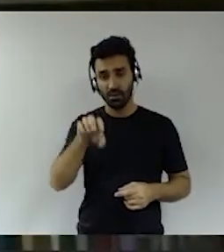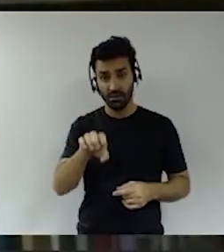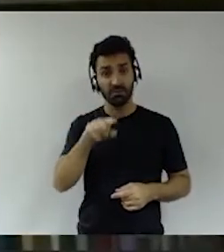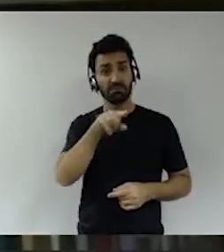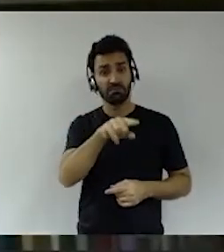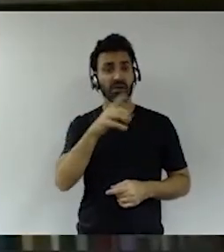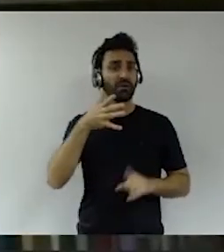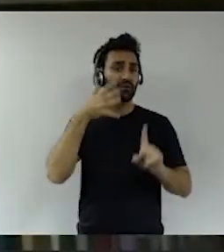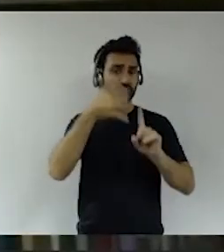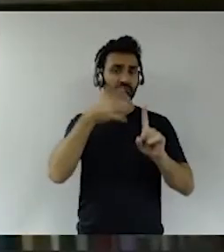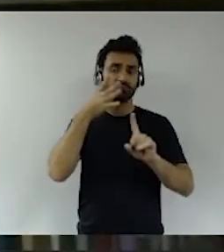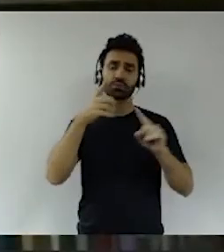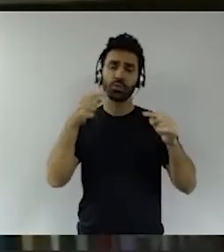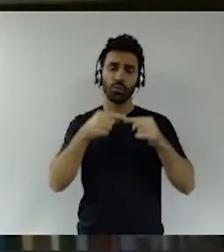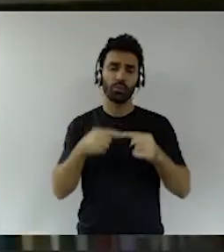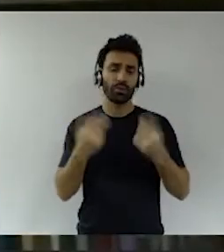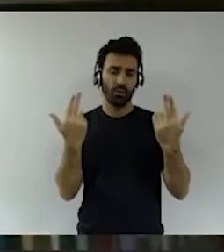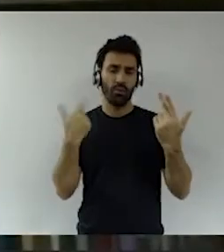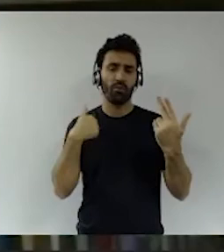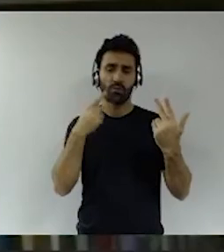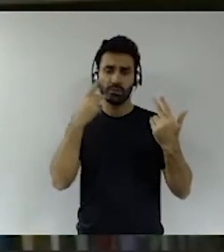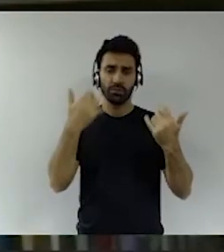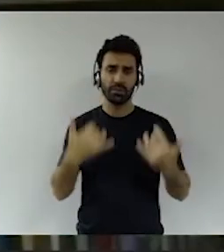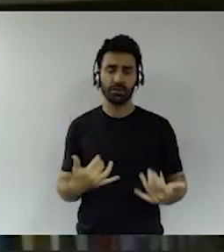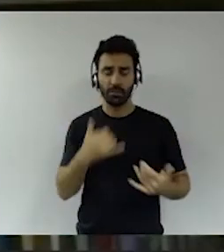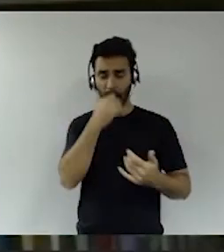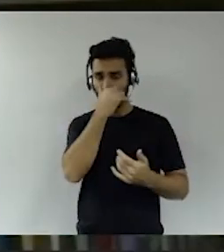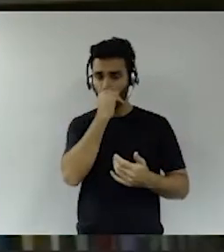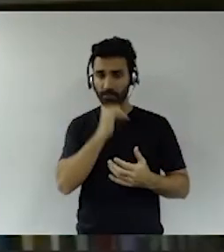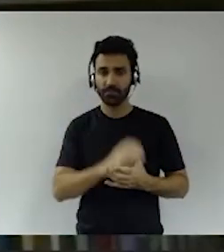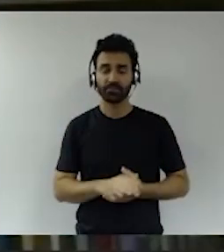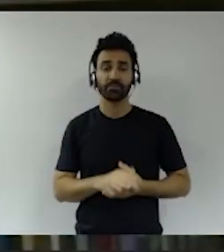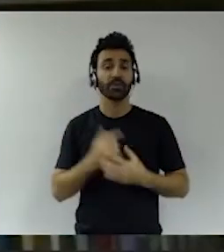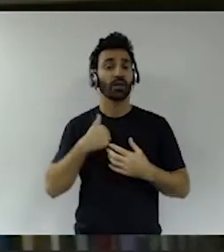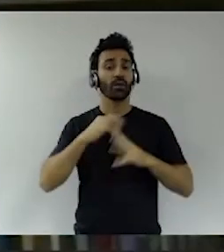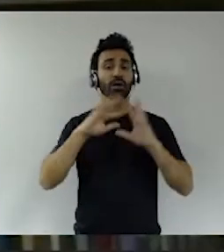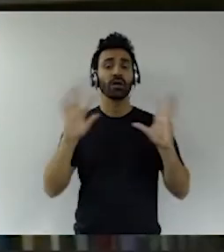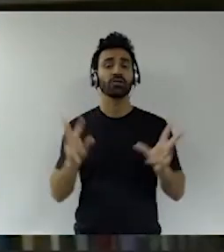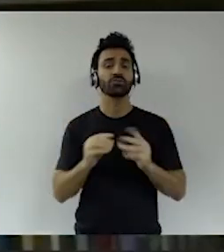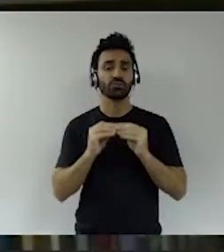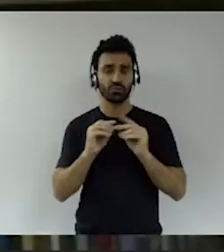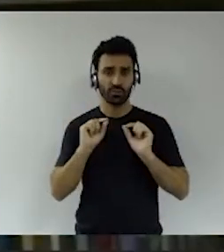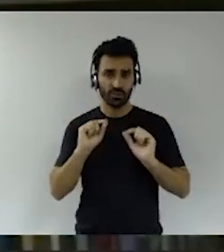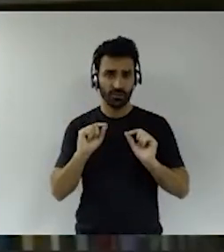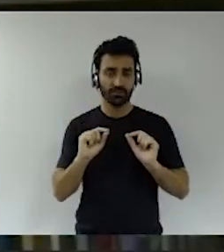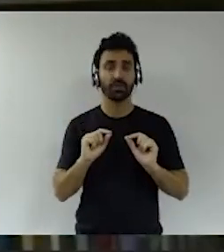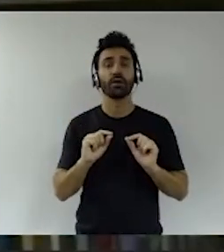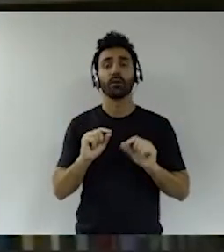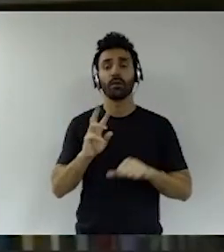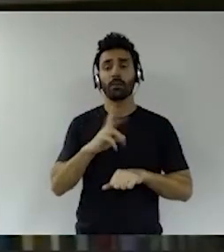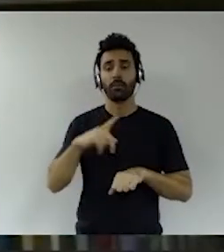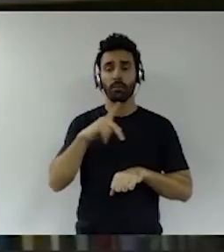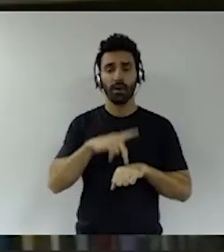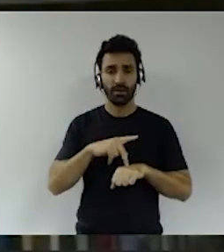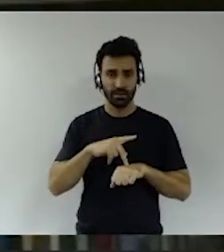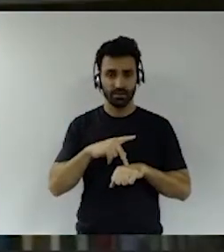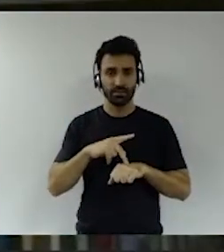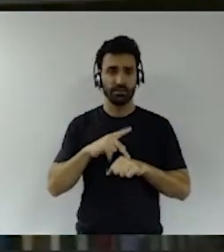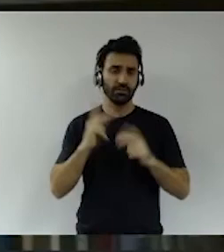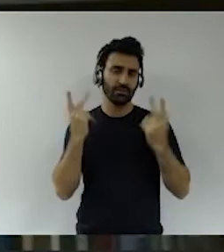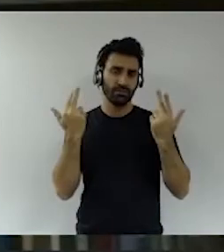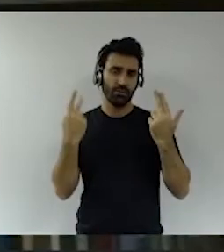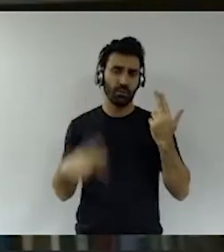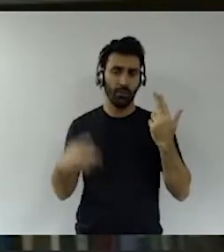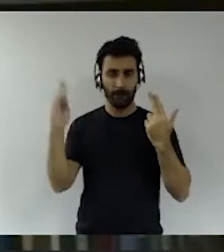afinada em certos aspectos com o que eu falei. Bom, sintetizando, o que eu disse foi: um país como o